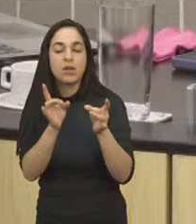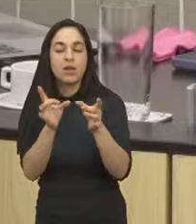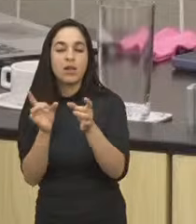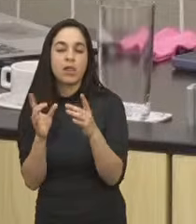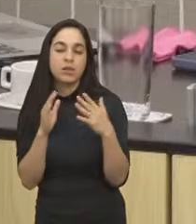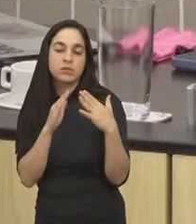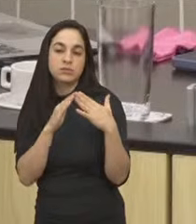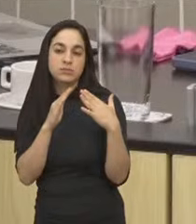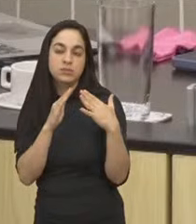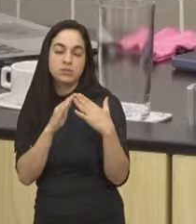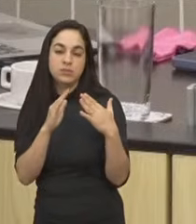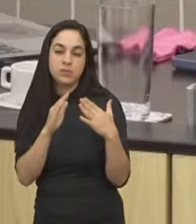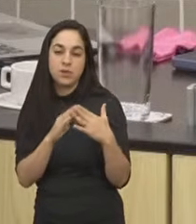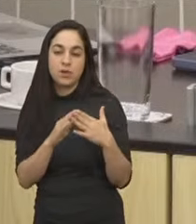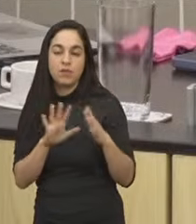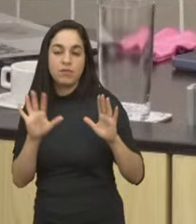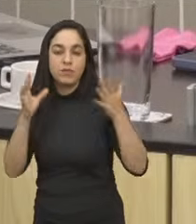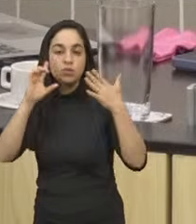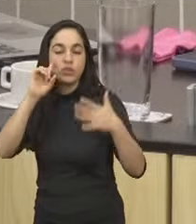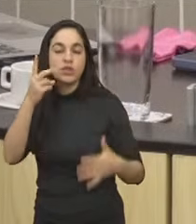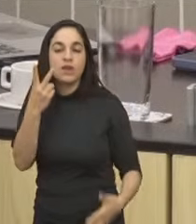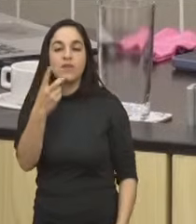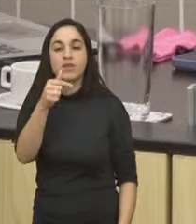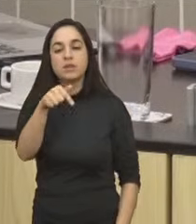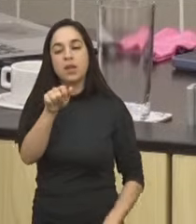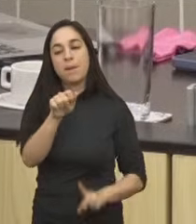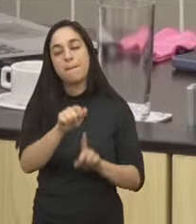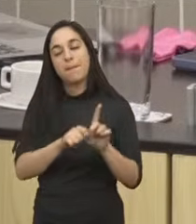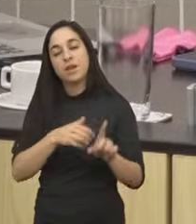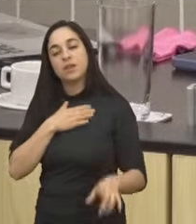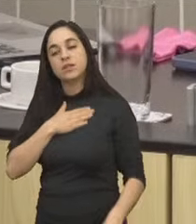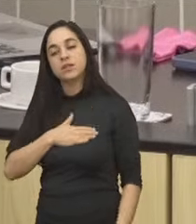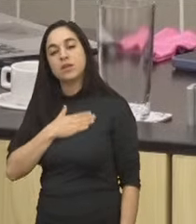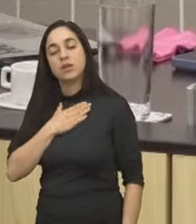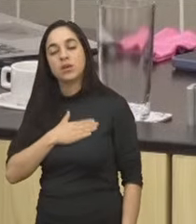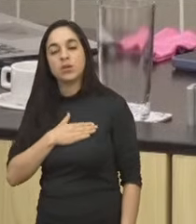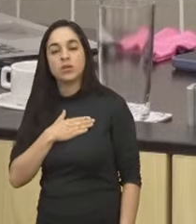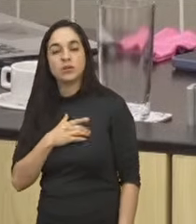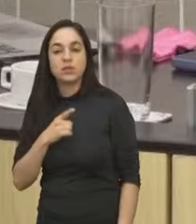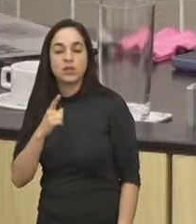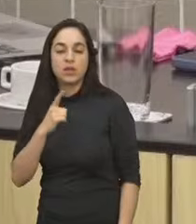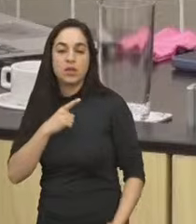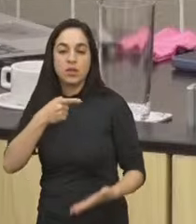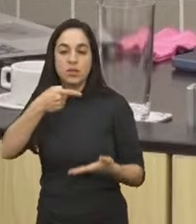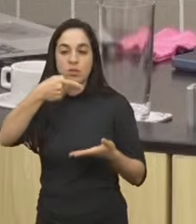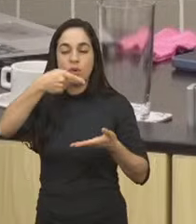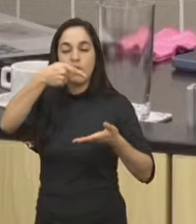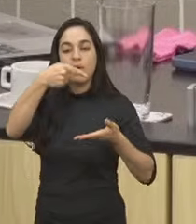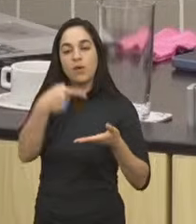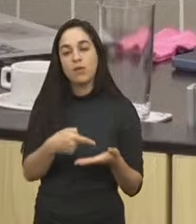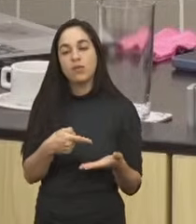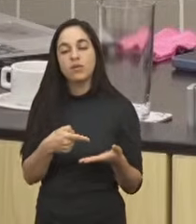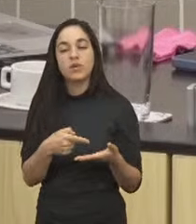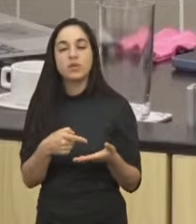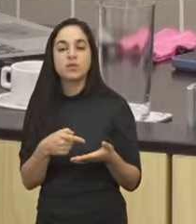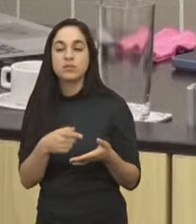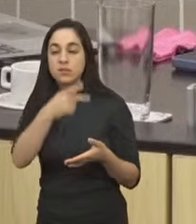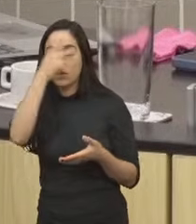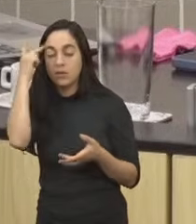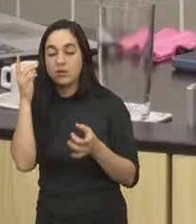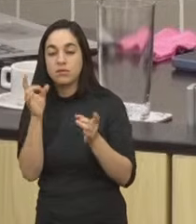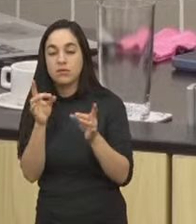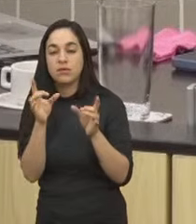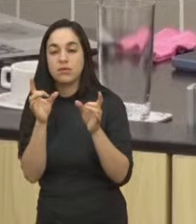em 27 de agosto. Em atenção ao ofício encaminhado pelo Conselho Regional de Corretores de Imóveis de São